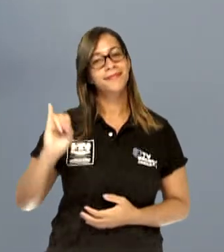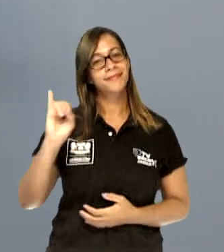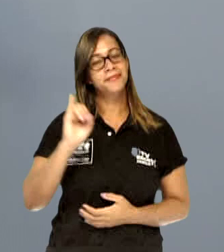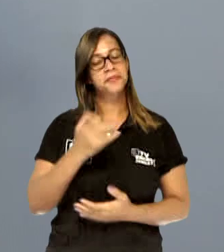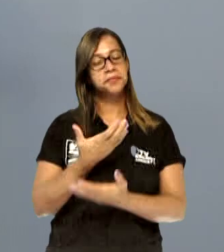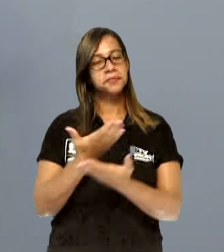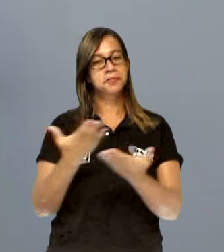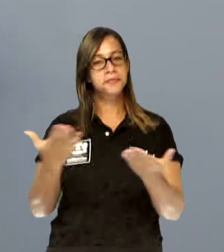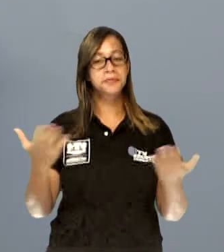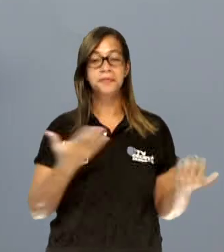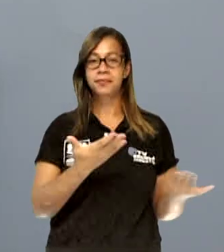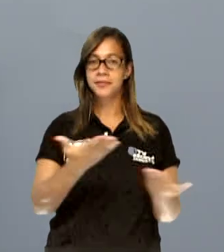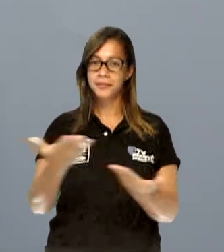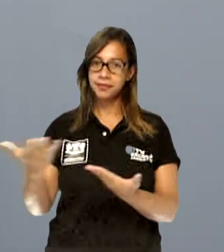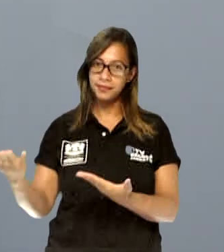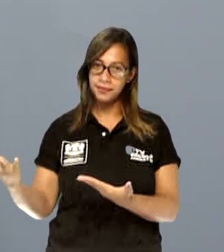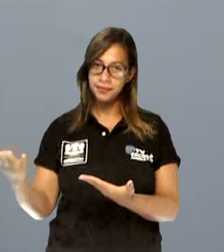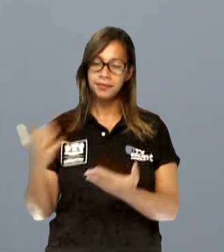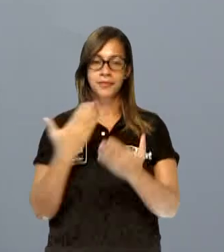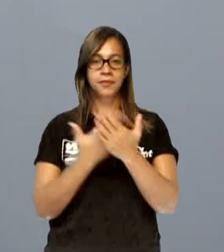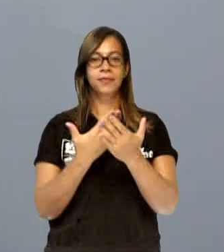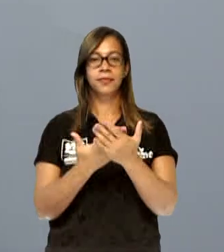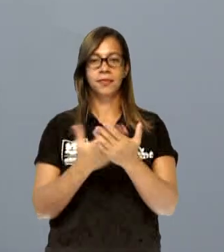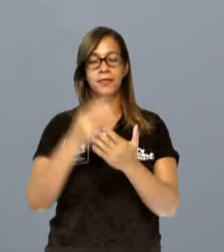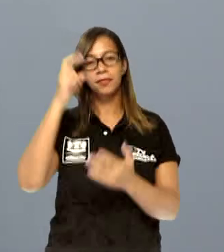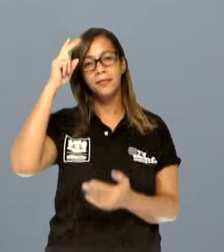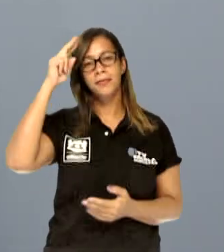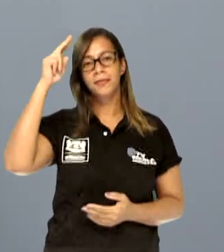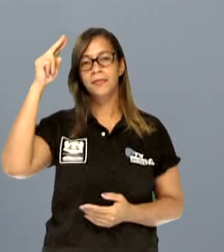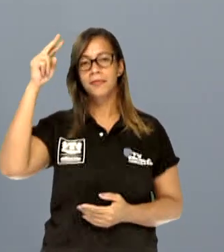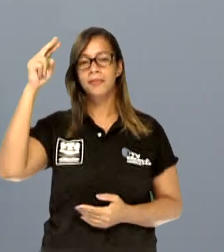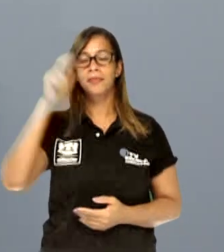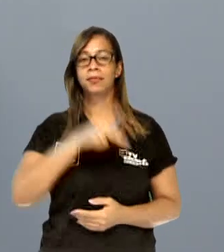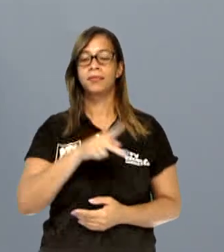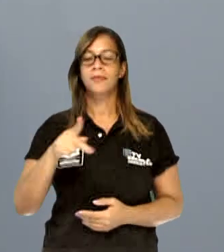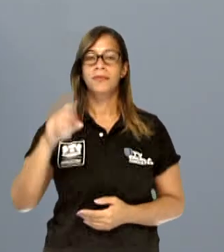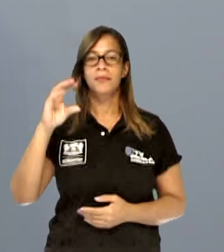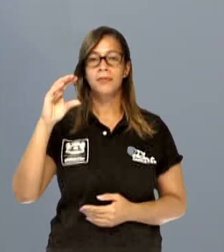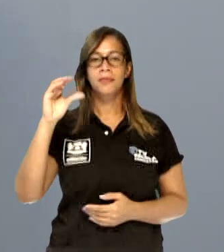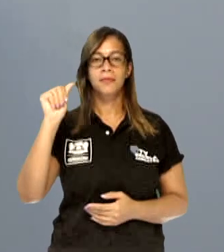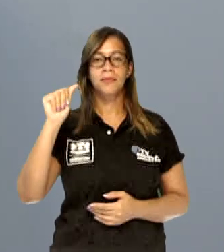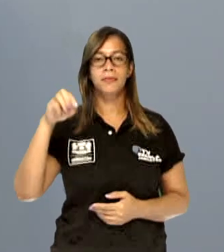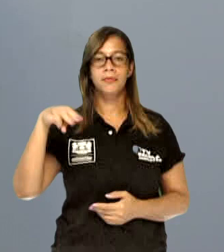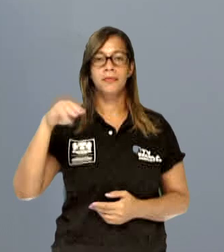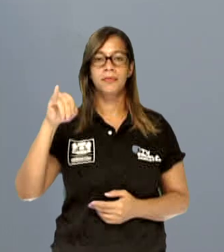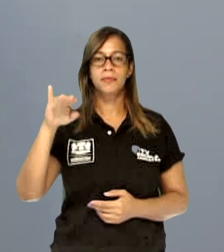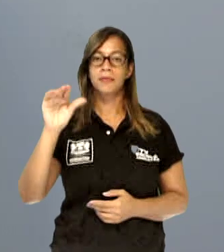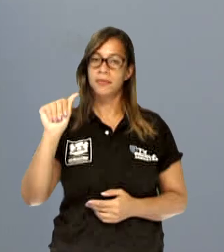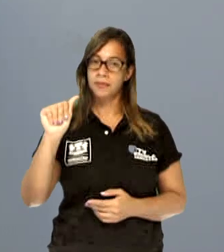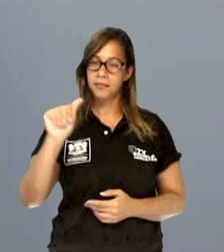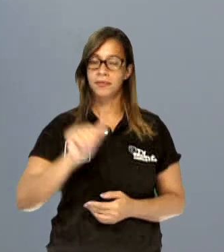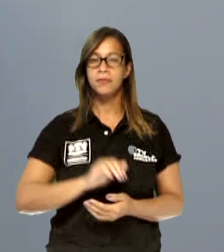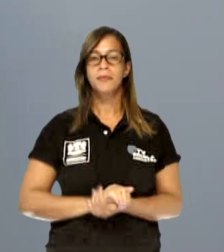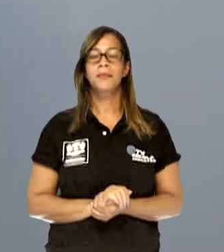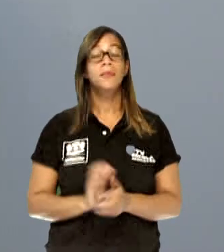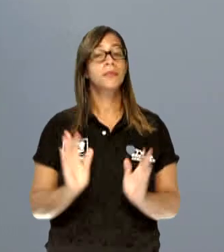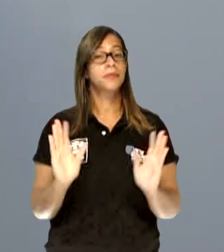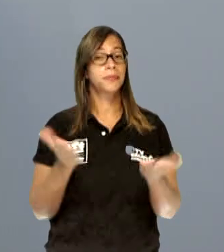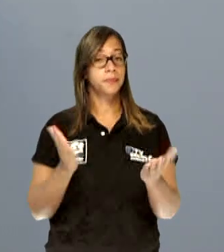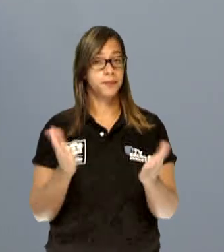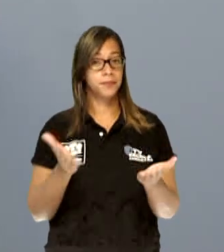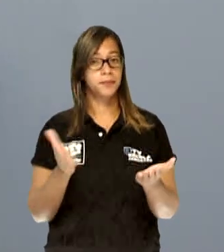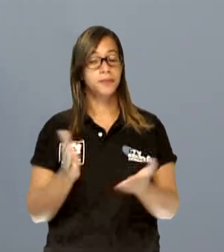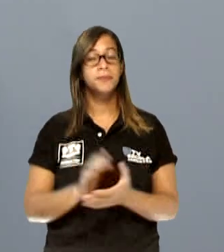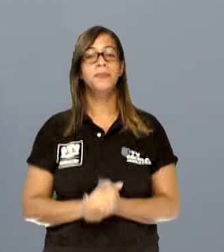Olá, estudantes! Sejam todos muito bem-vindos a mais uma aula de História. Eu sou a professora Camila Barbosa e a partir de